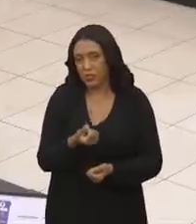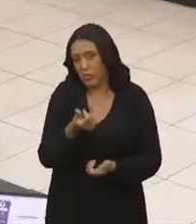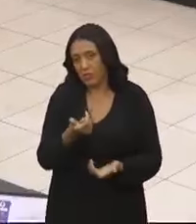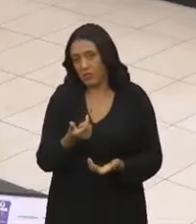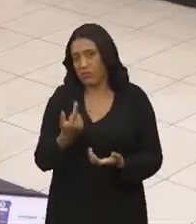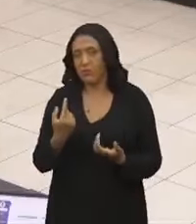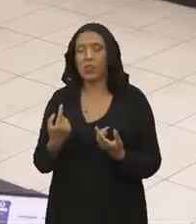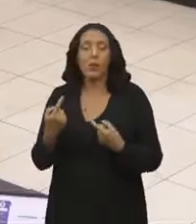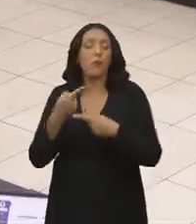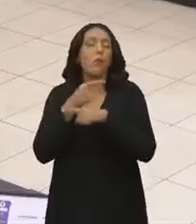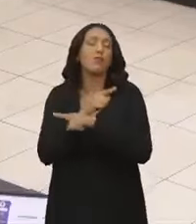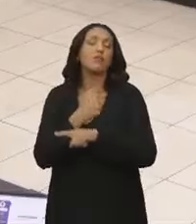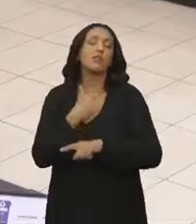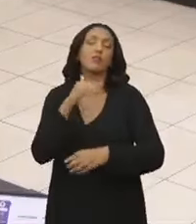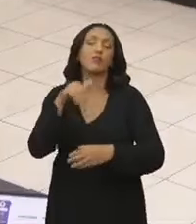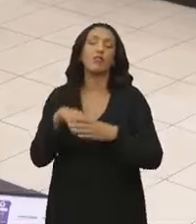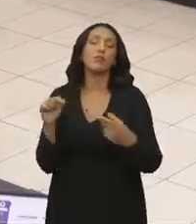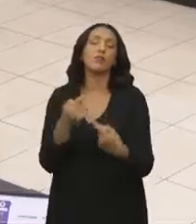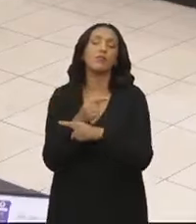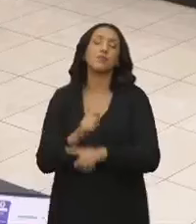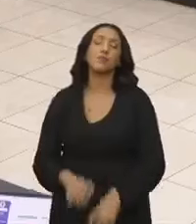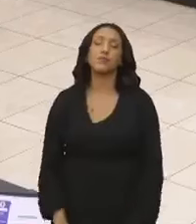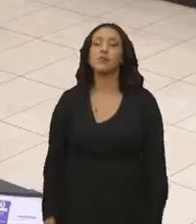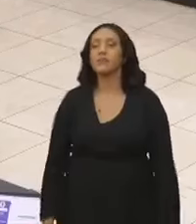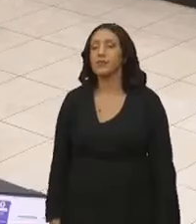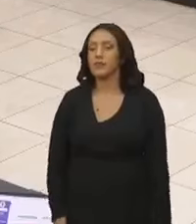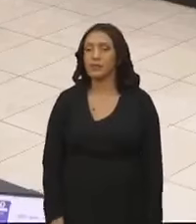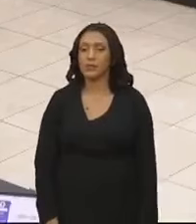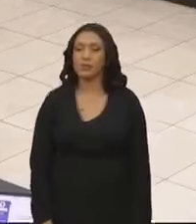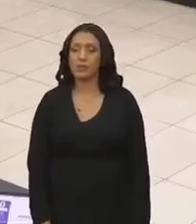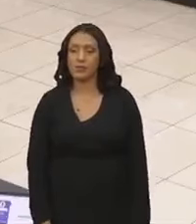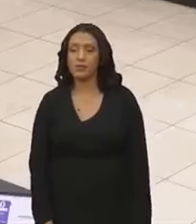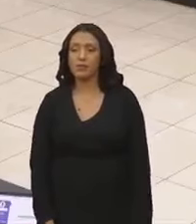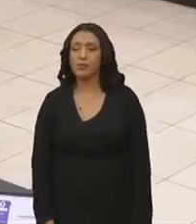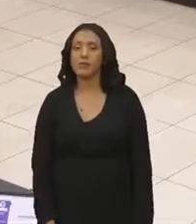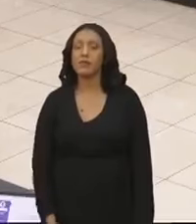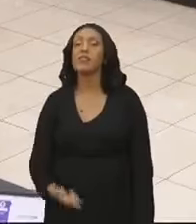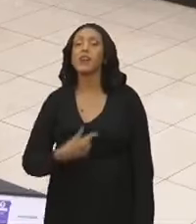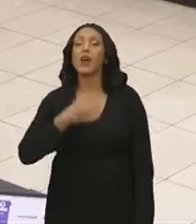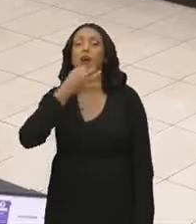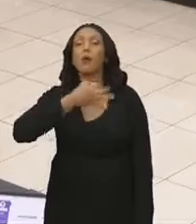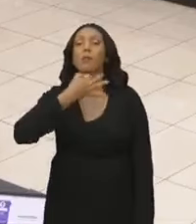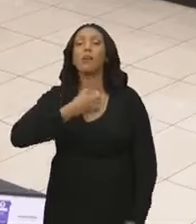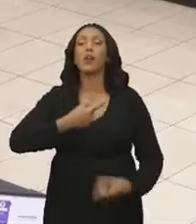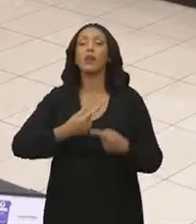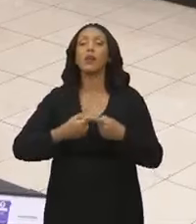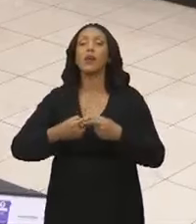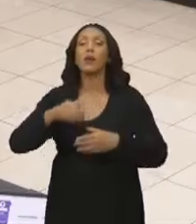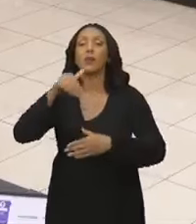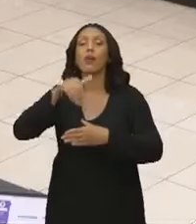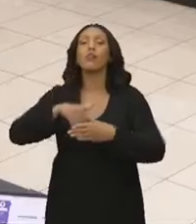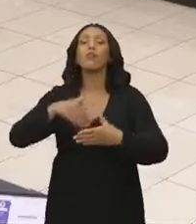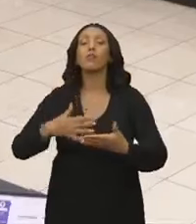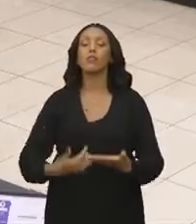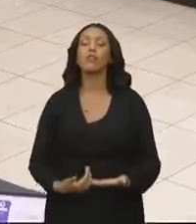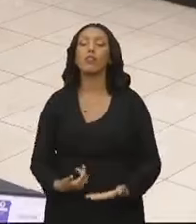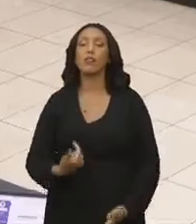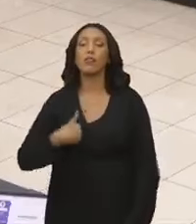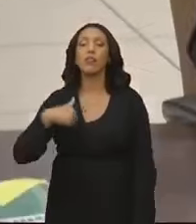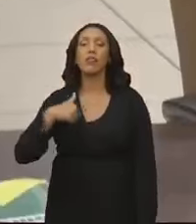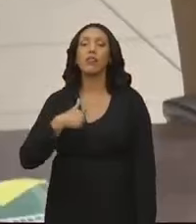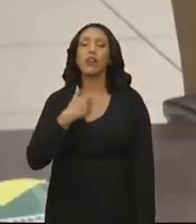Como voto o vereador Hernani Barreto? Eu quero justificar o voto. E por que a gente tem a liberdade dentro do